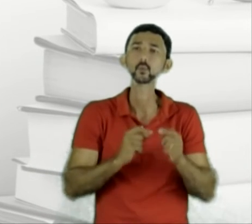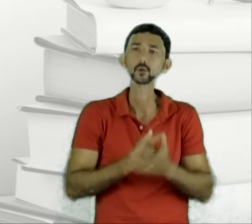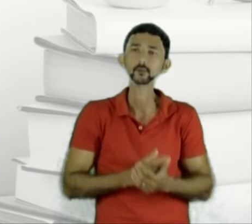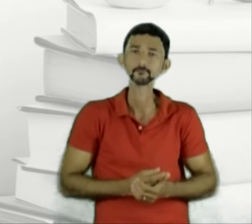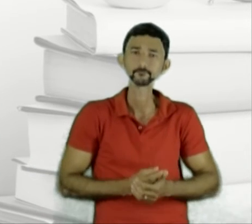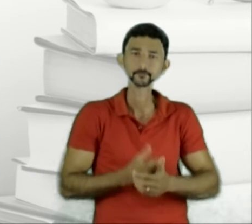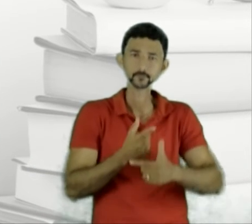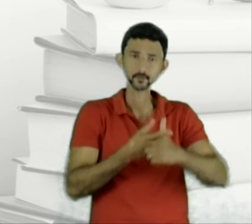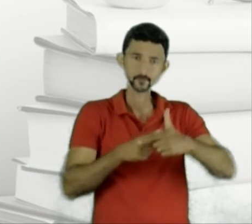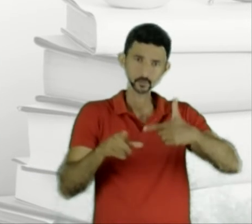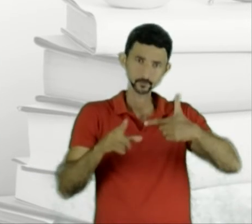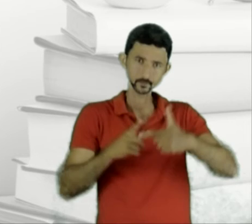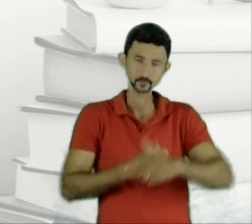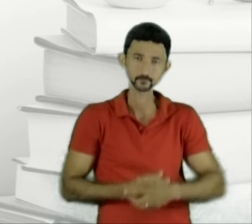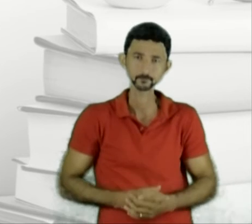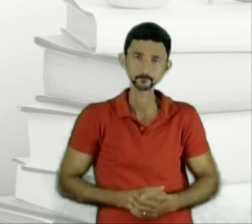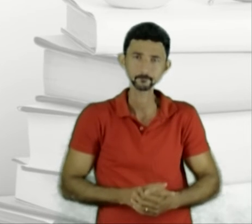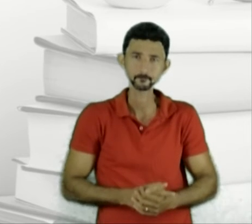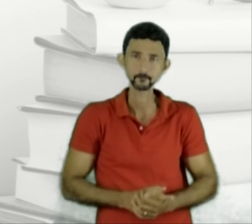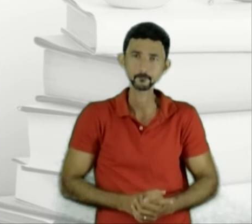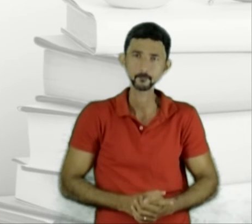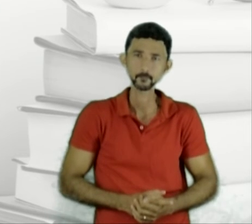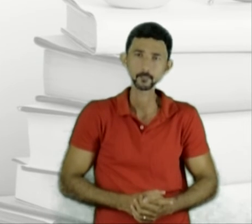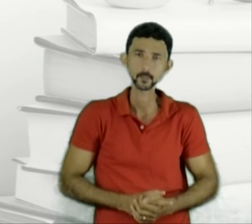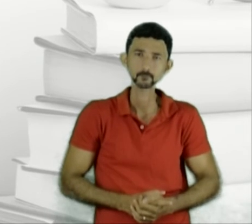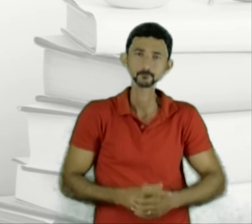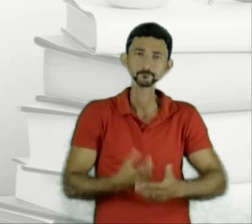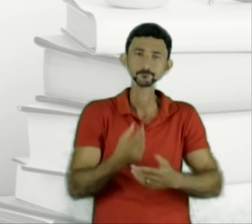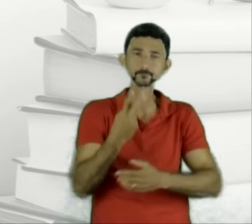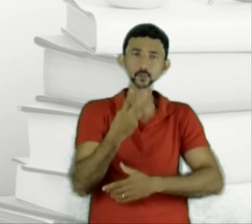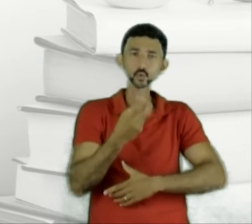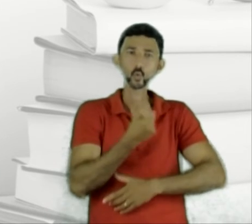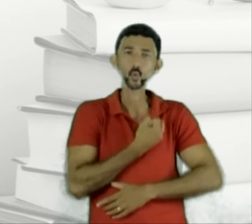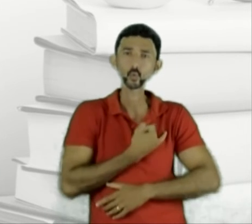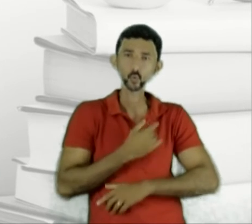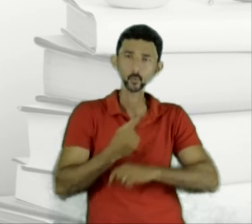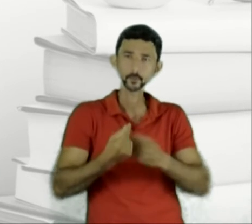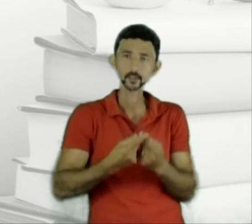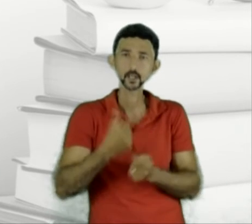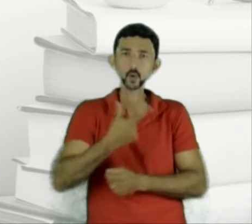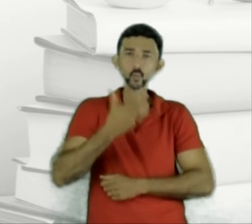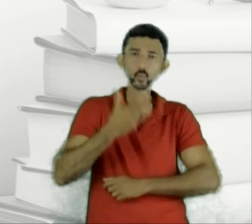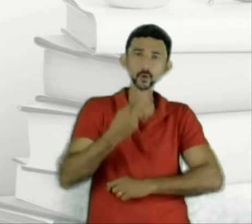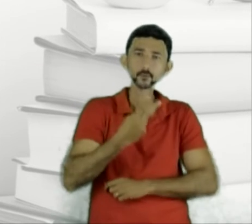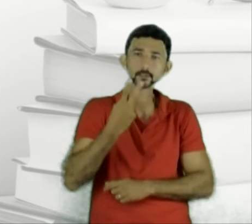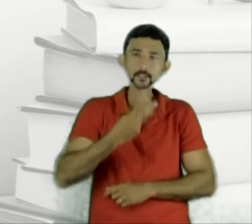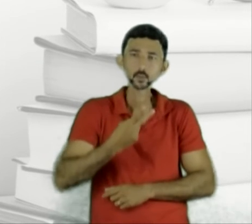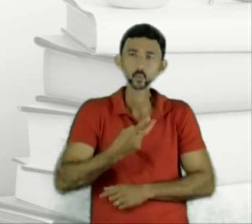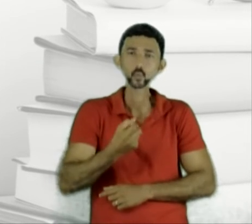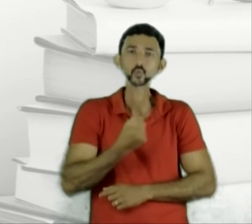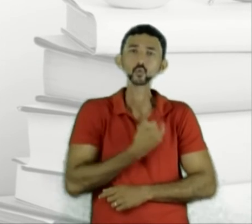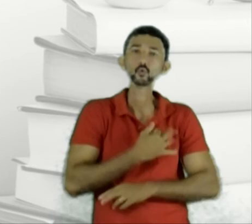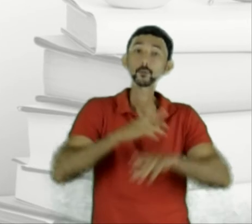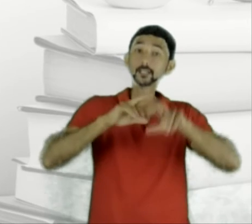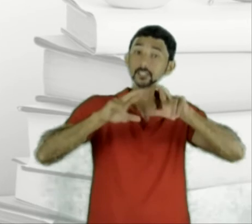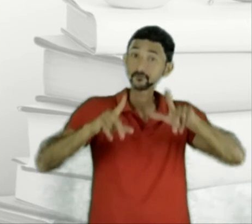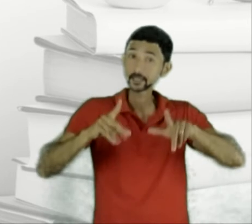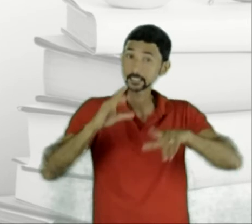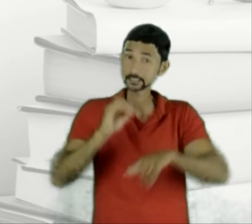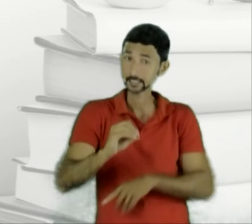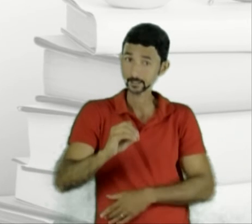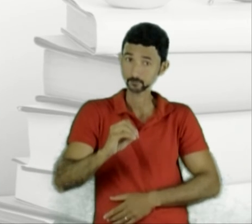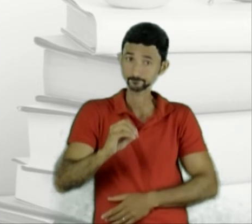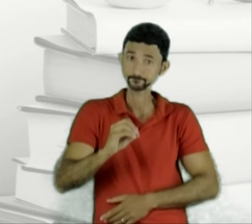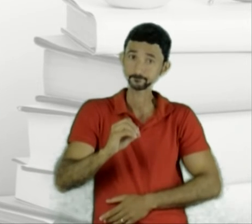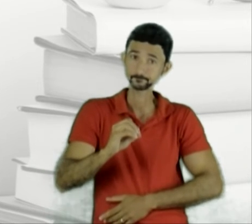lugar do divisor. Dados dois monômios, considerando que o segundo represente um número diferente de